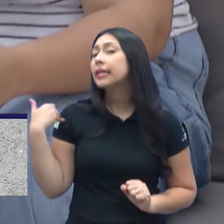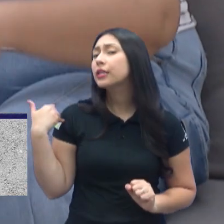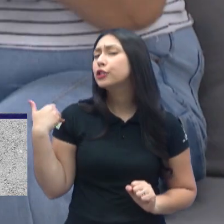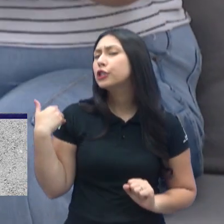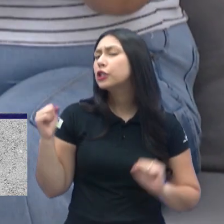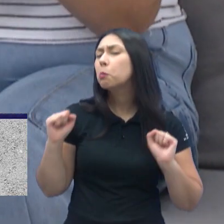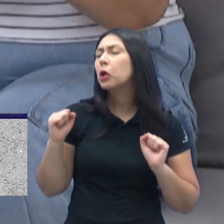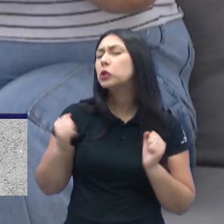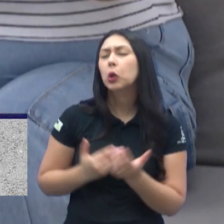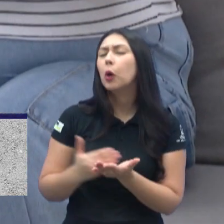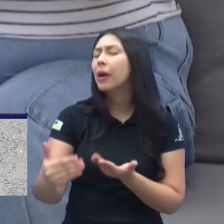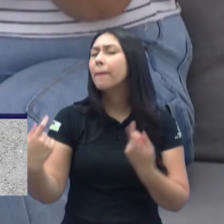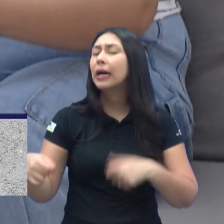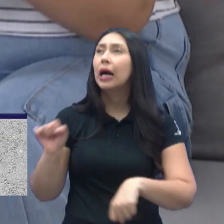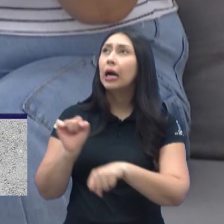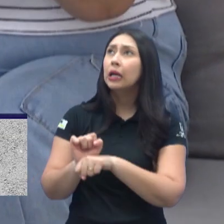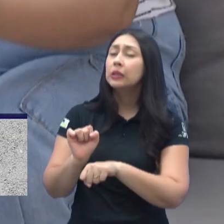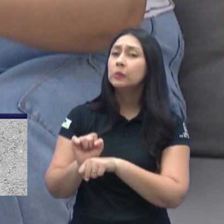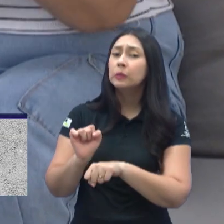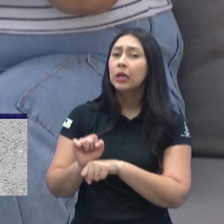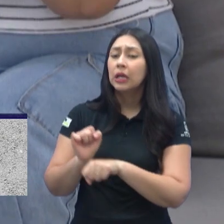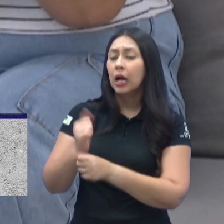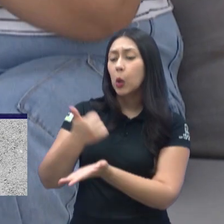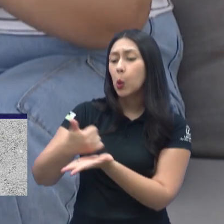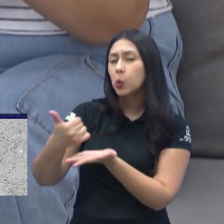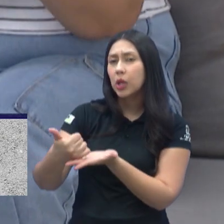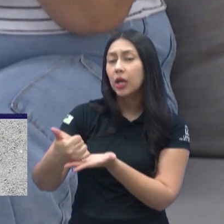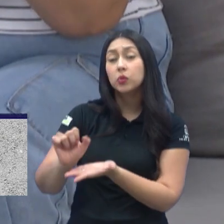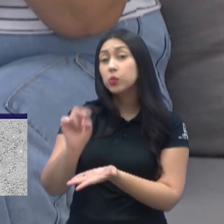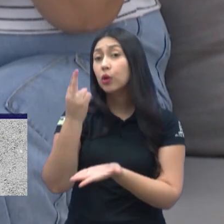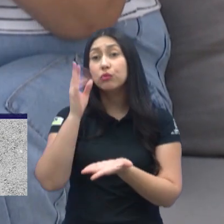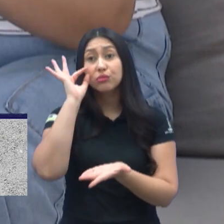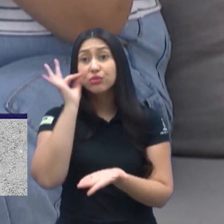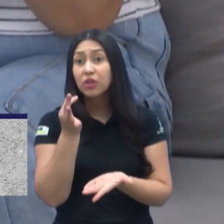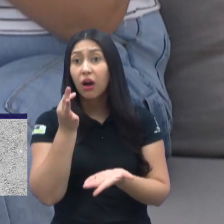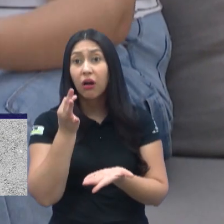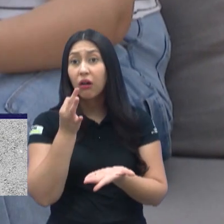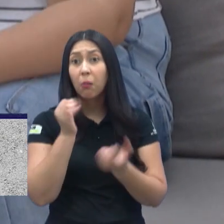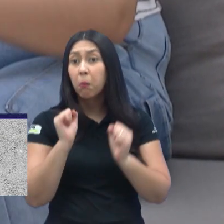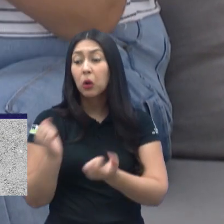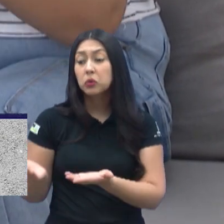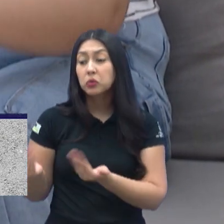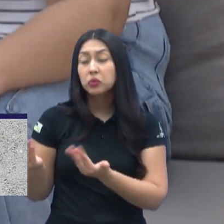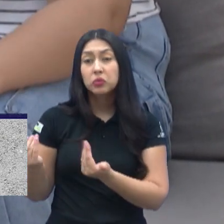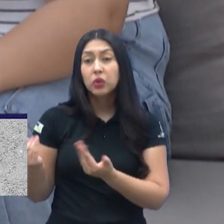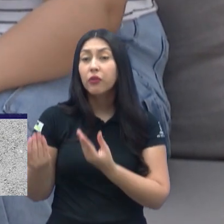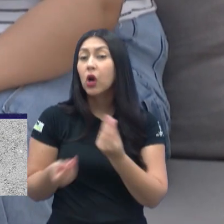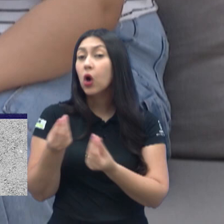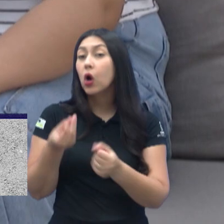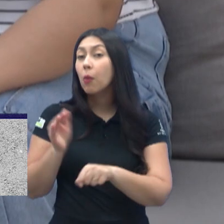essa previdência? Tem que esperar algum tempo de carteira assinada? Posso fazer desde jovem, se eu tiver uma renda fixa? Como é que é